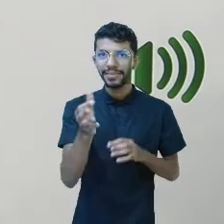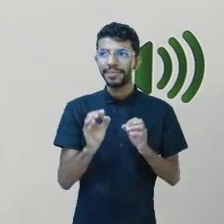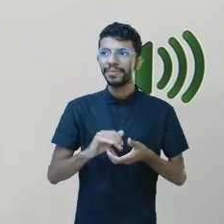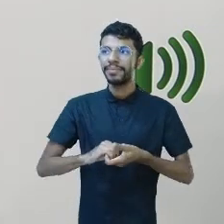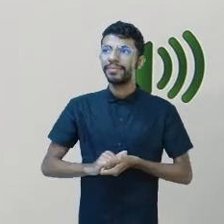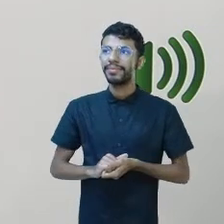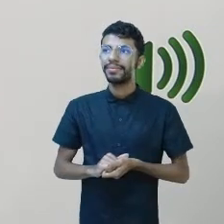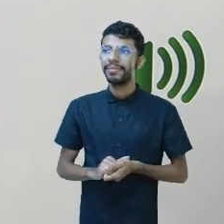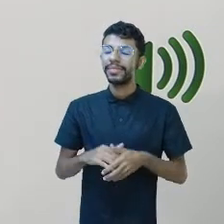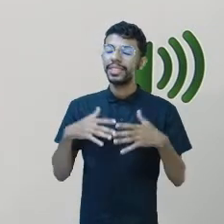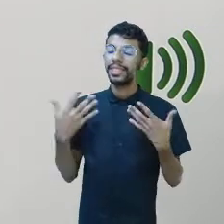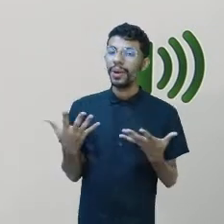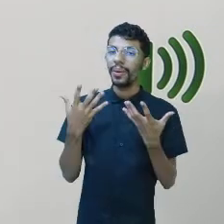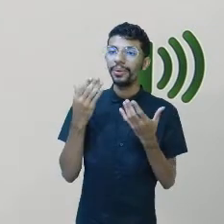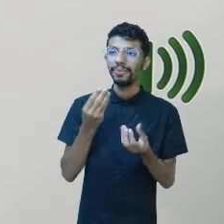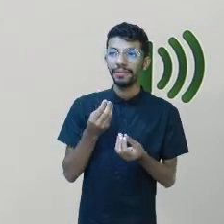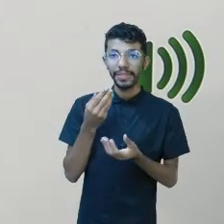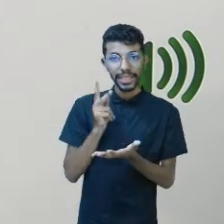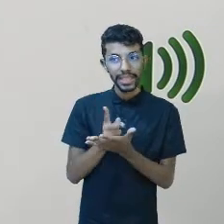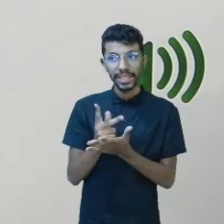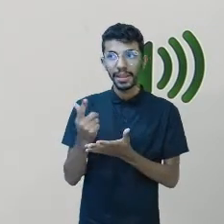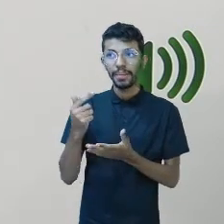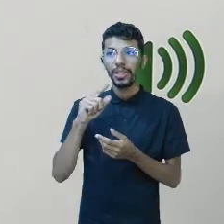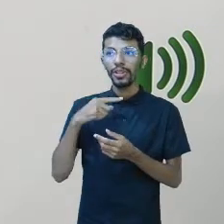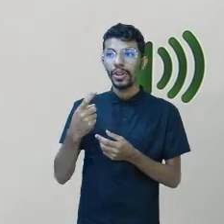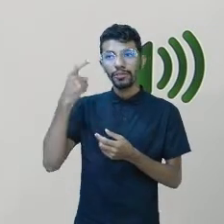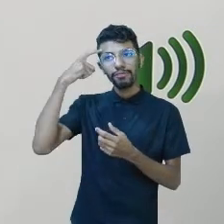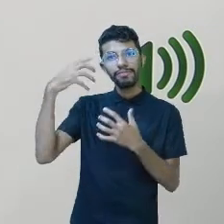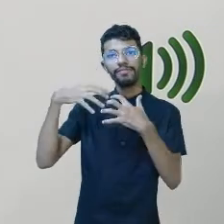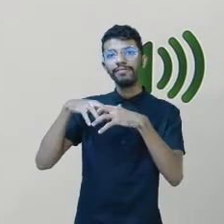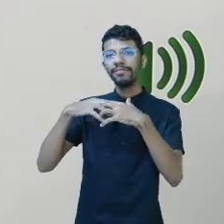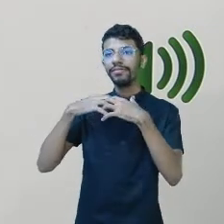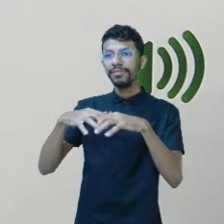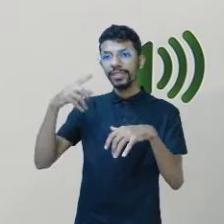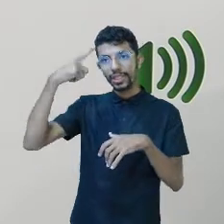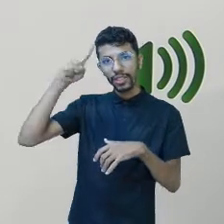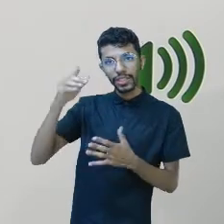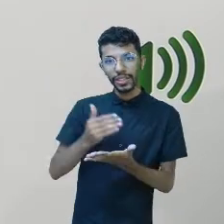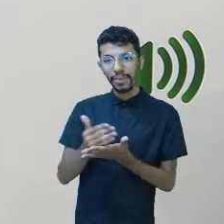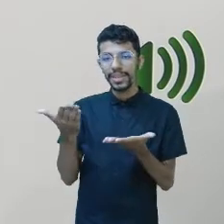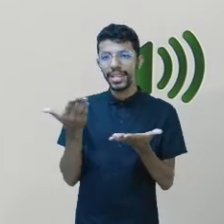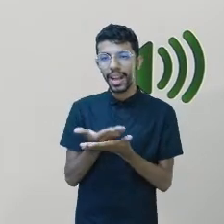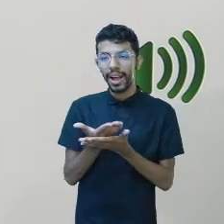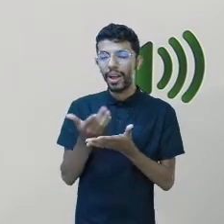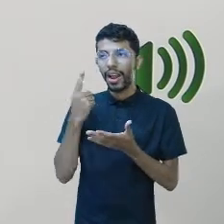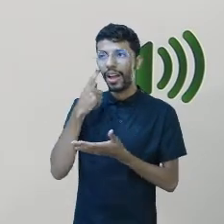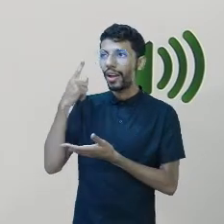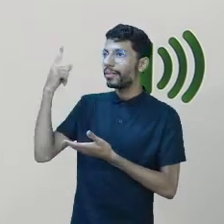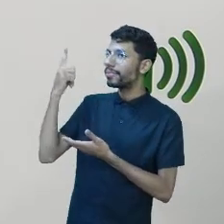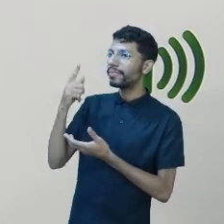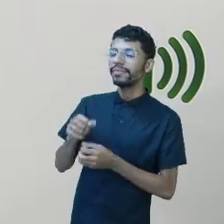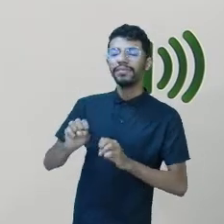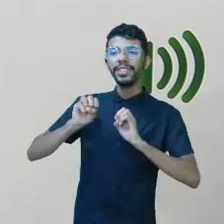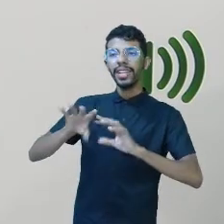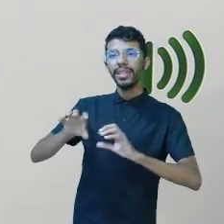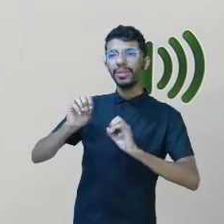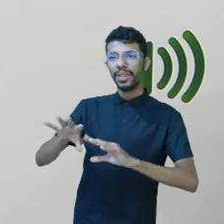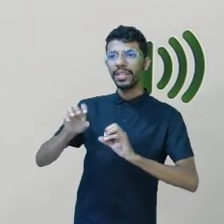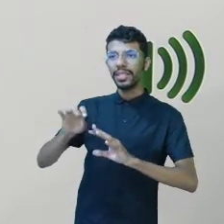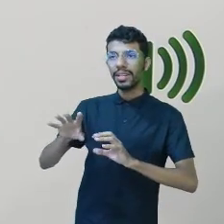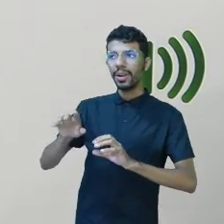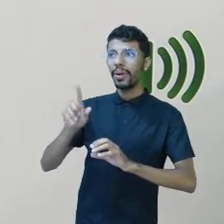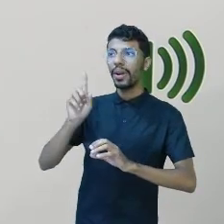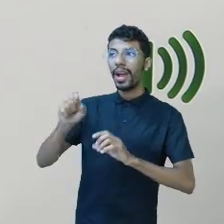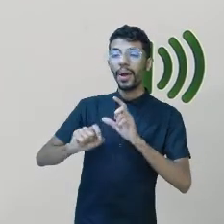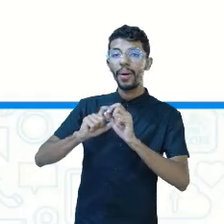aula, como sempre, com o nosso pensamento do dia. Vamos lá? Educação